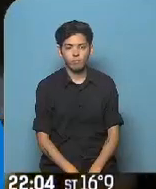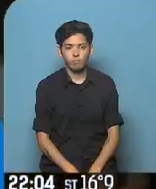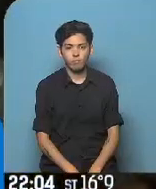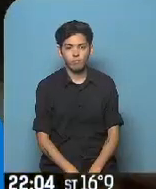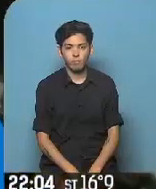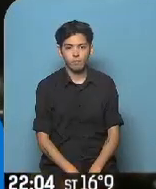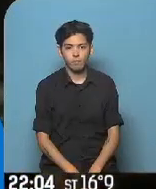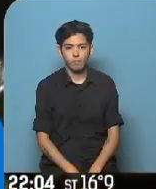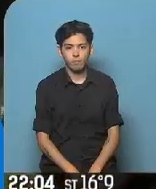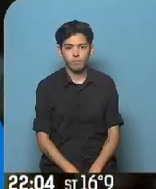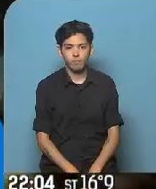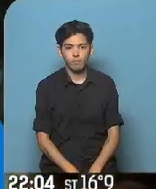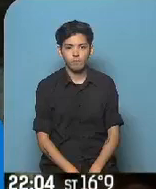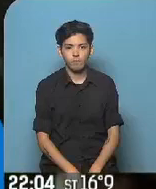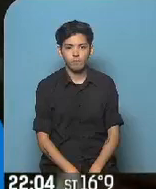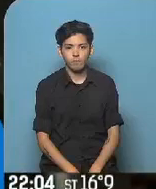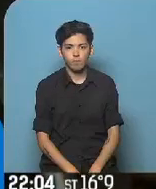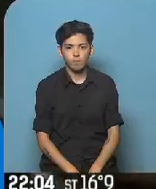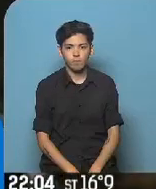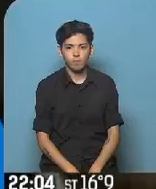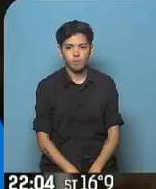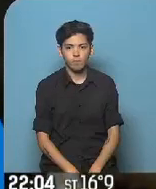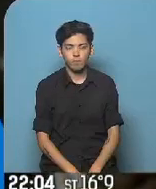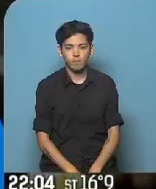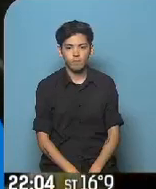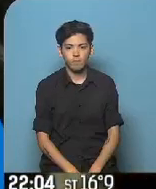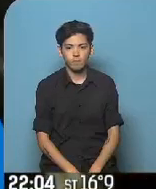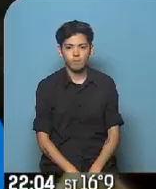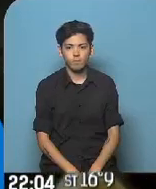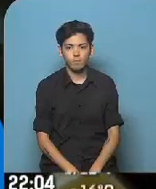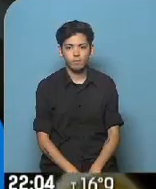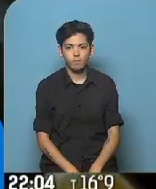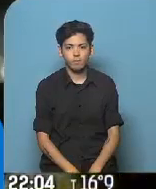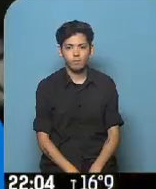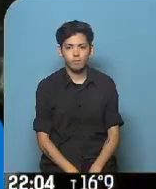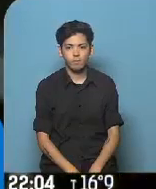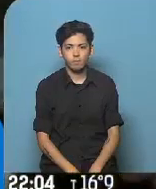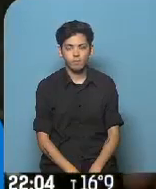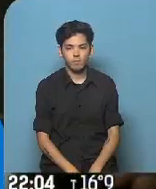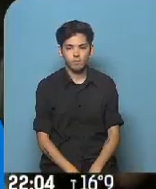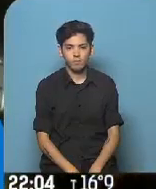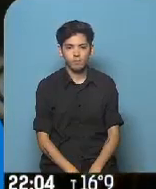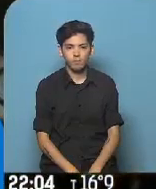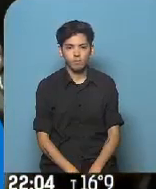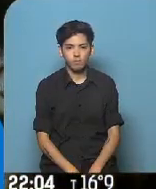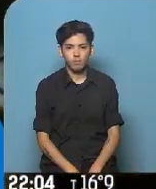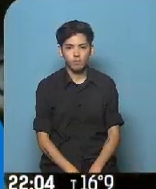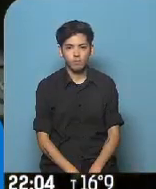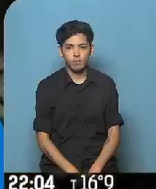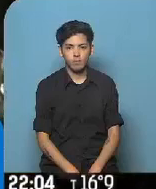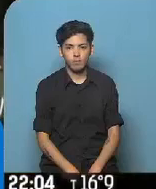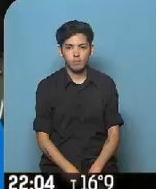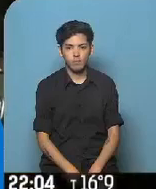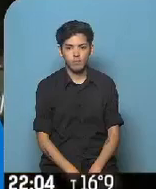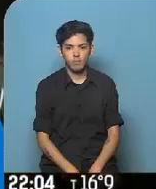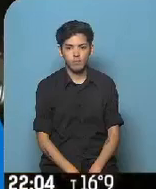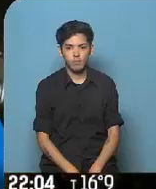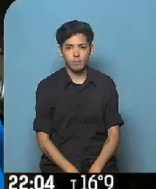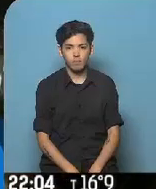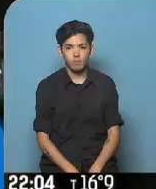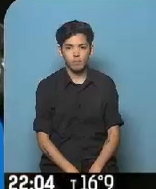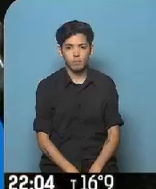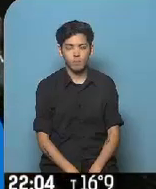sempre. Aí só um recado para esses bandidos aí que tentaram arruinar a vida de um pai de família, de um cara que é esperança para milhões de brasileiros.